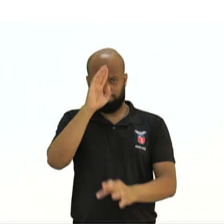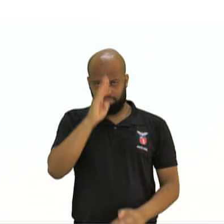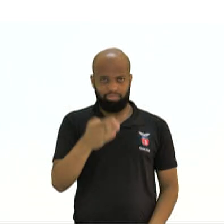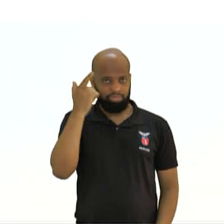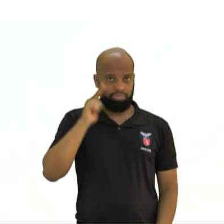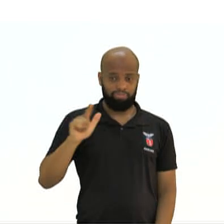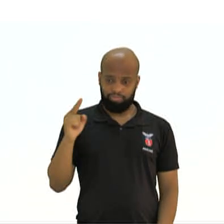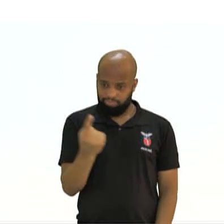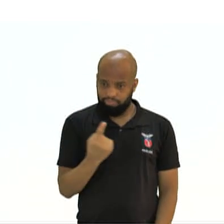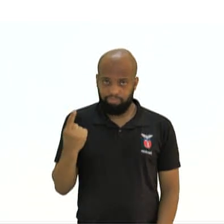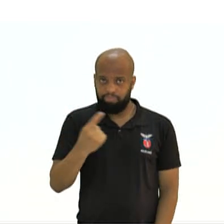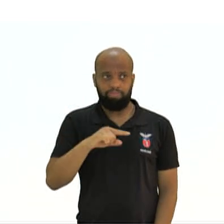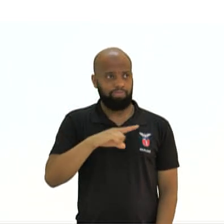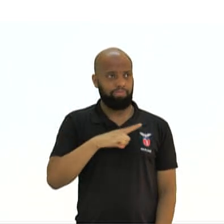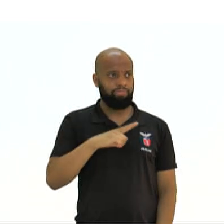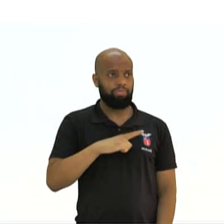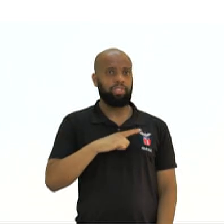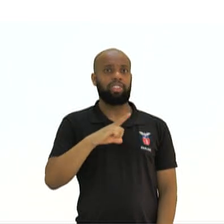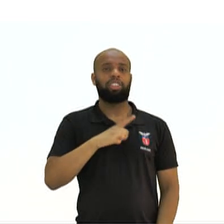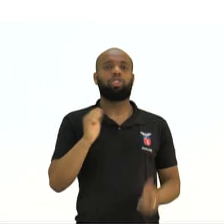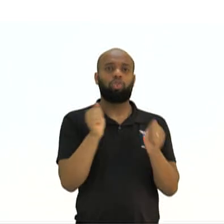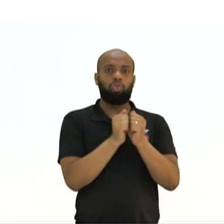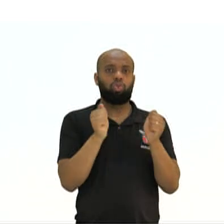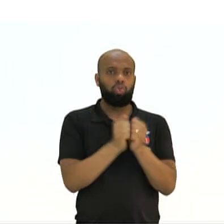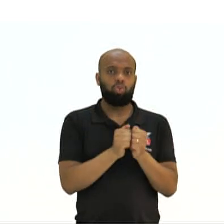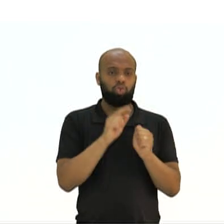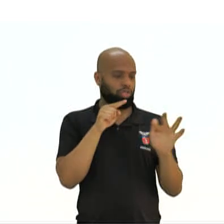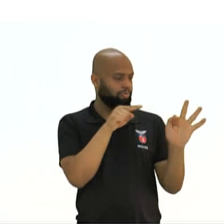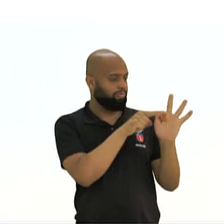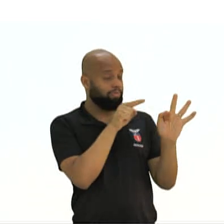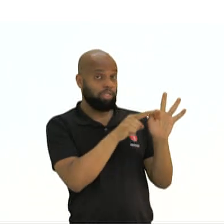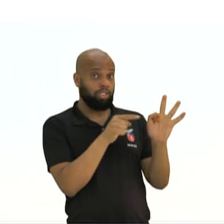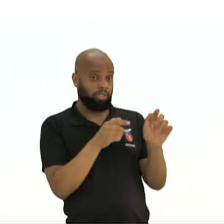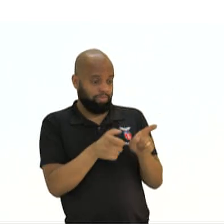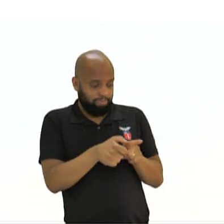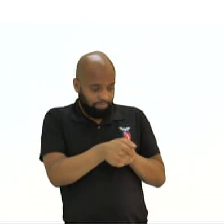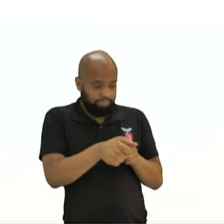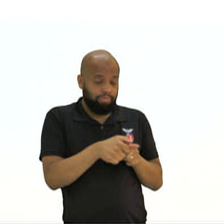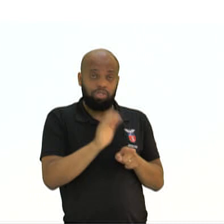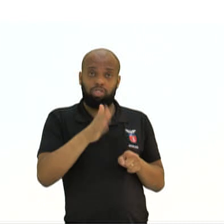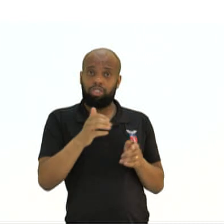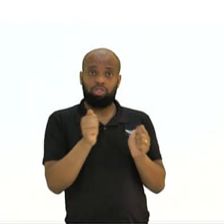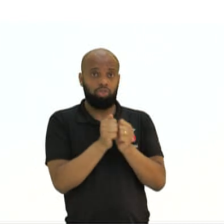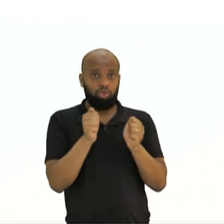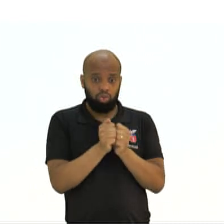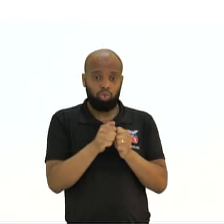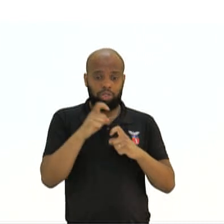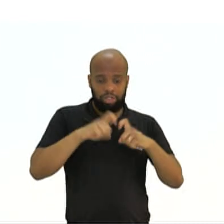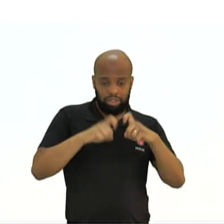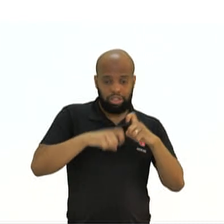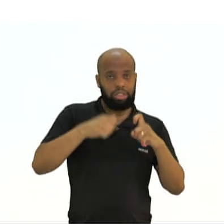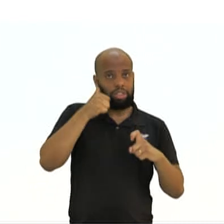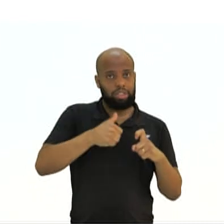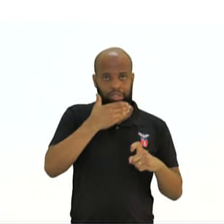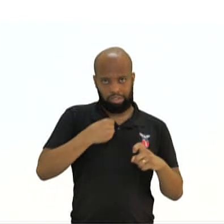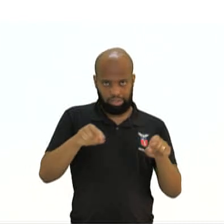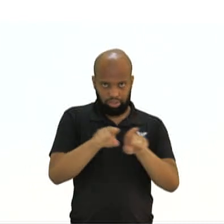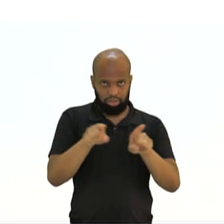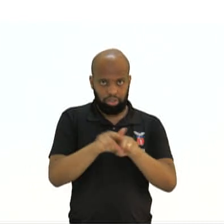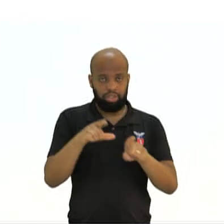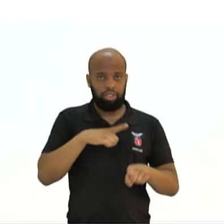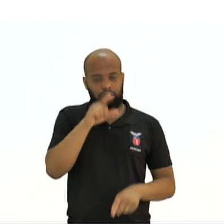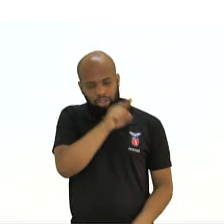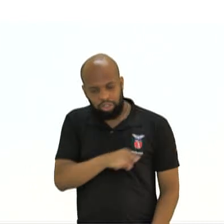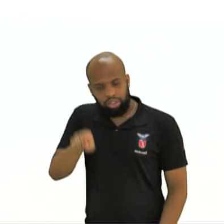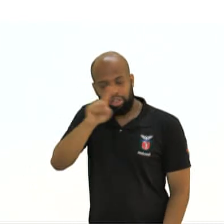Pisum sativum, tem os dois gametas disponíveis. Então isso foi também muito importante. Possui um ciclo de vida